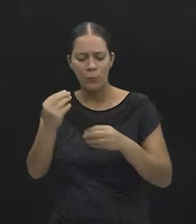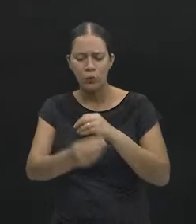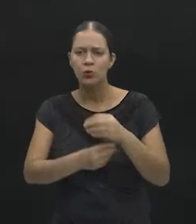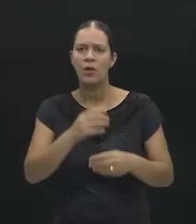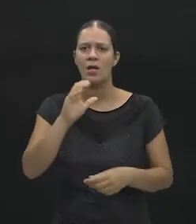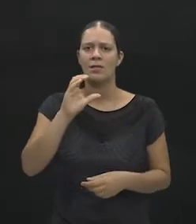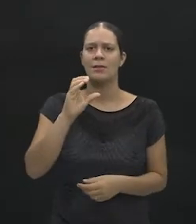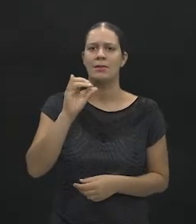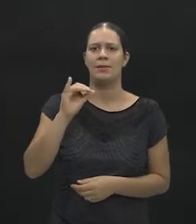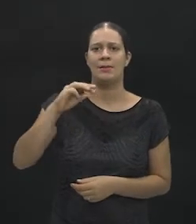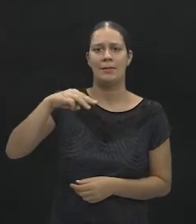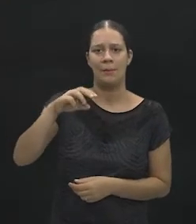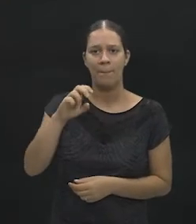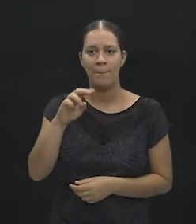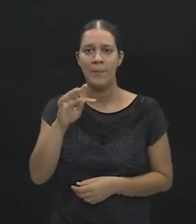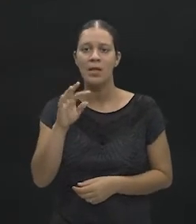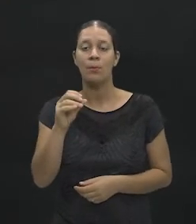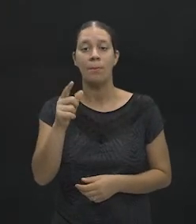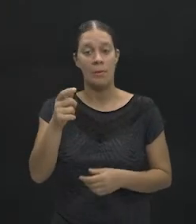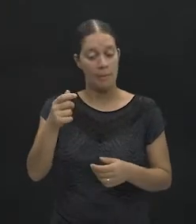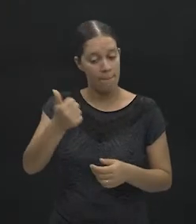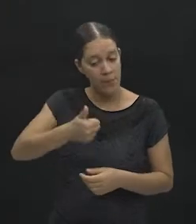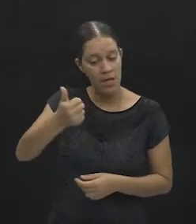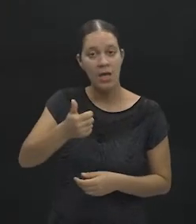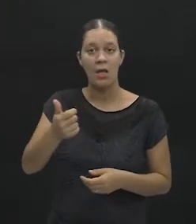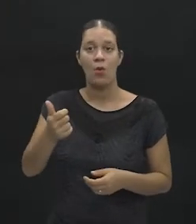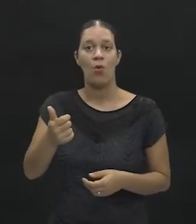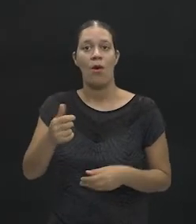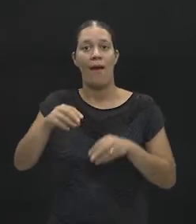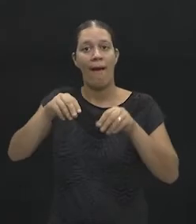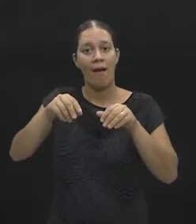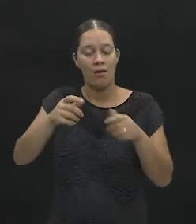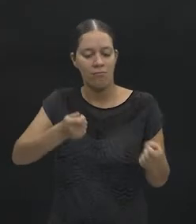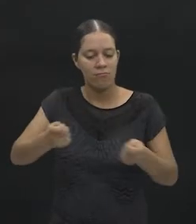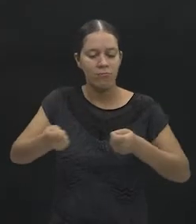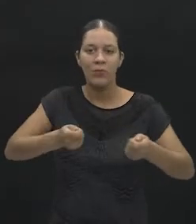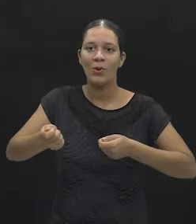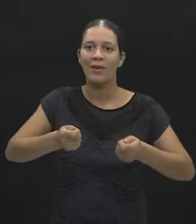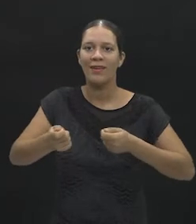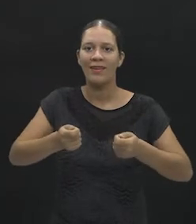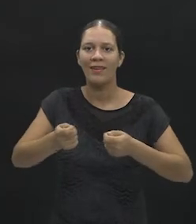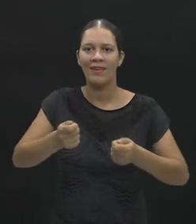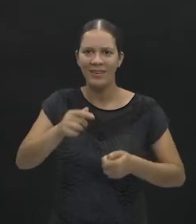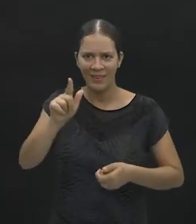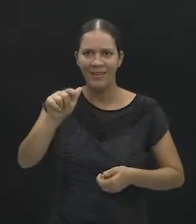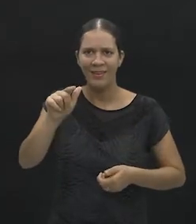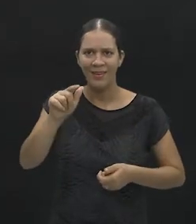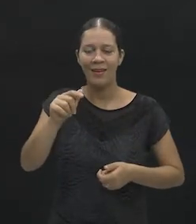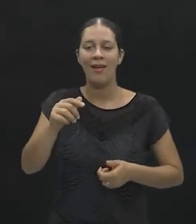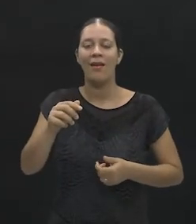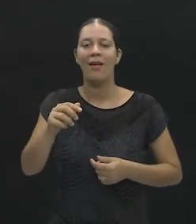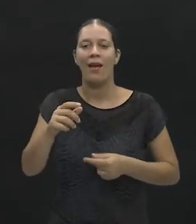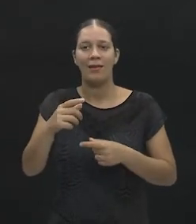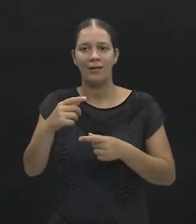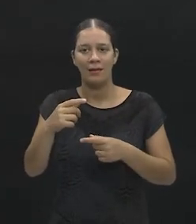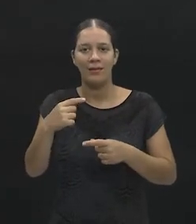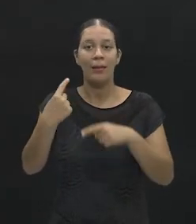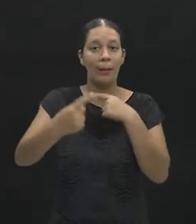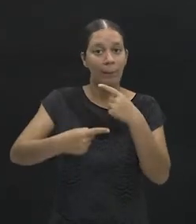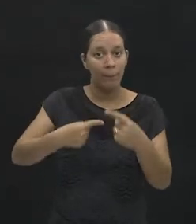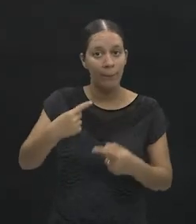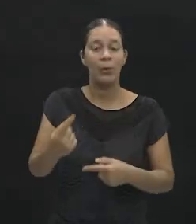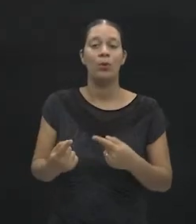juntar com cimento e com água? Não. Primeiro se peneira a areia para tirar aquelas sólidos grossos, feios, que não